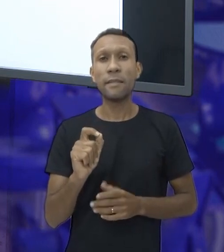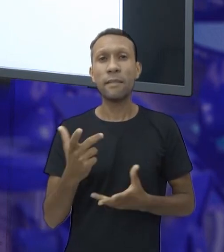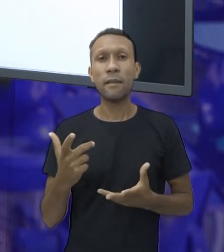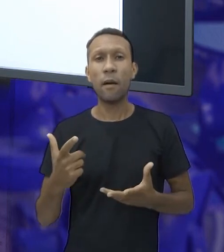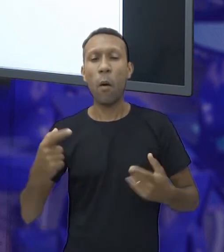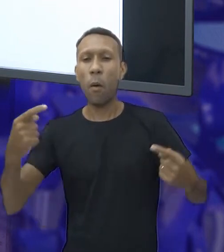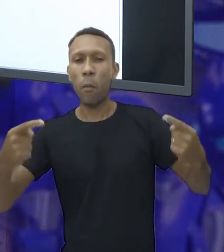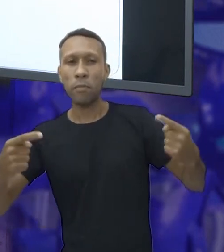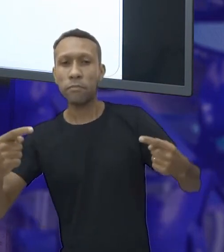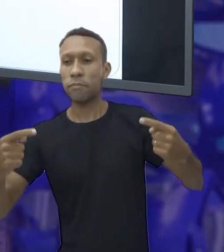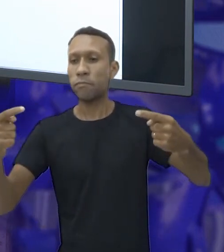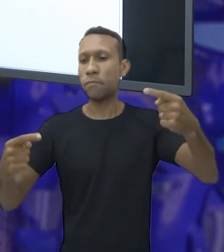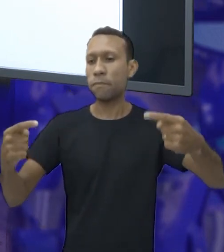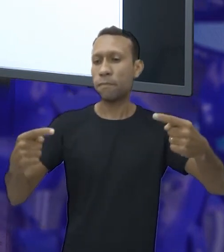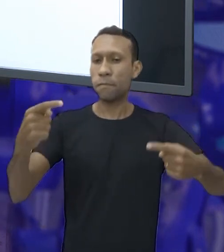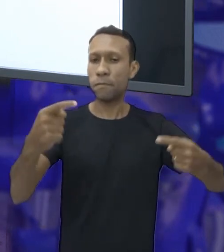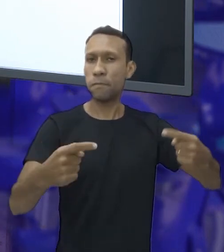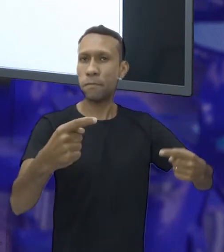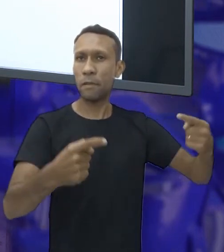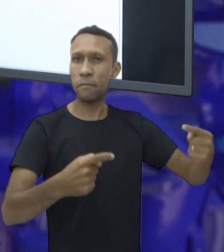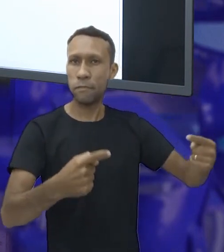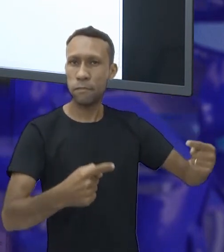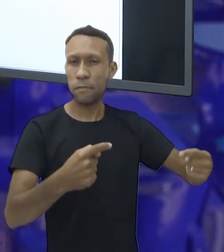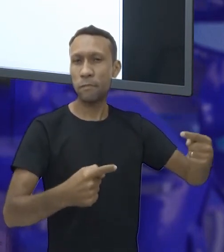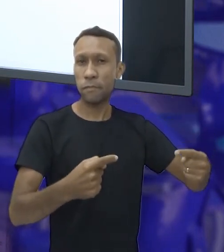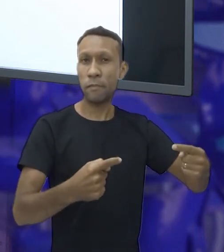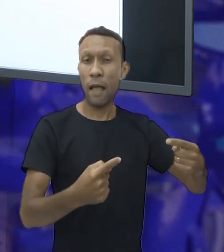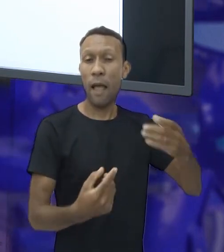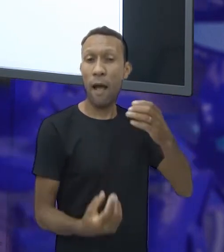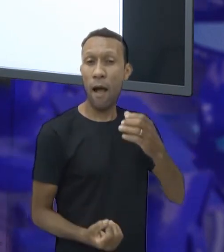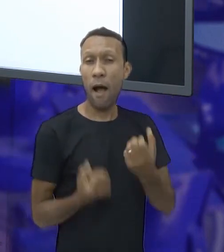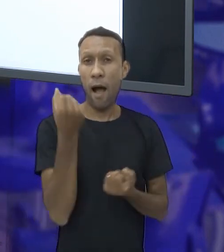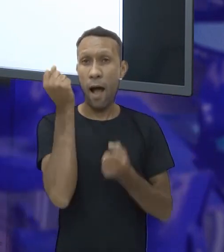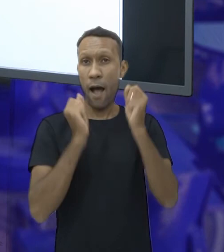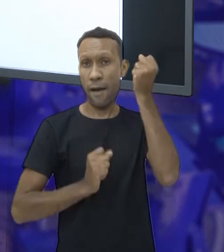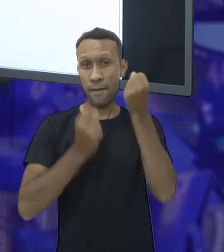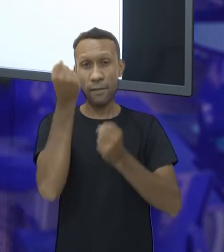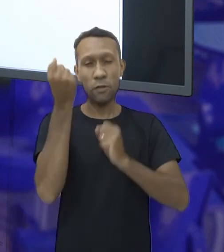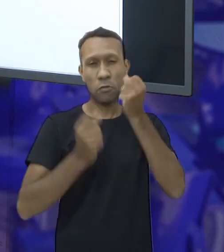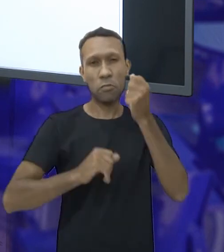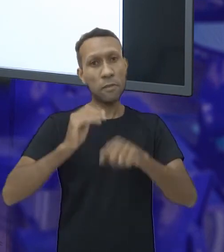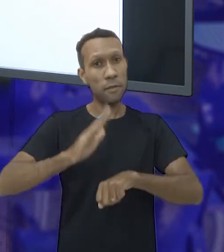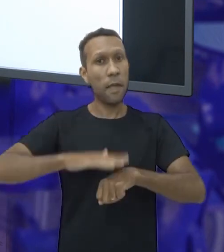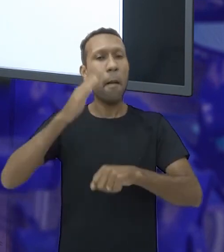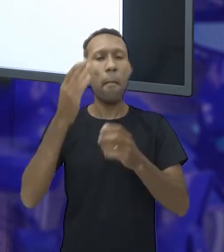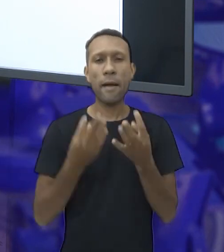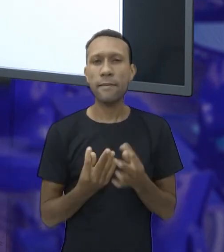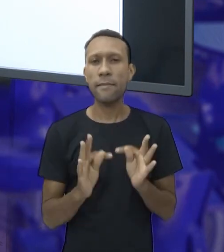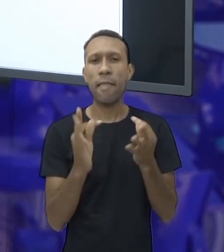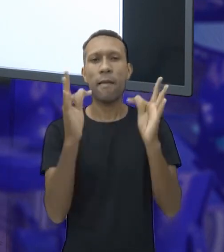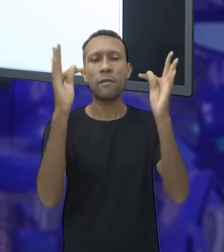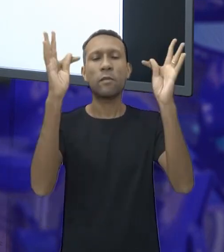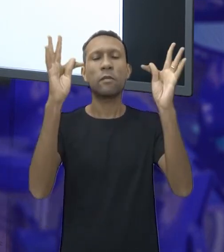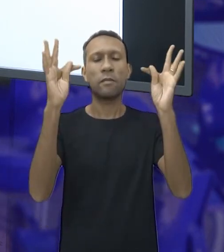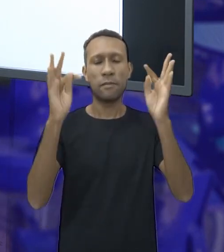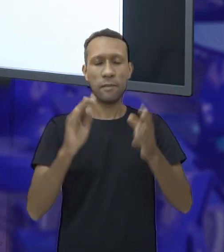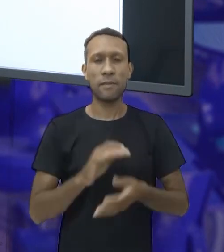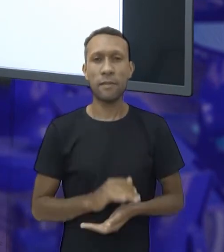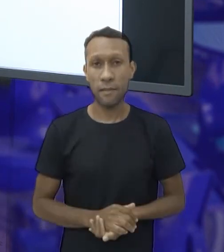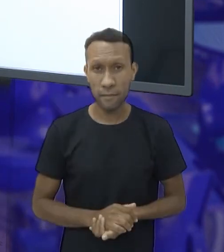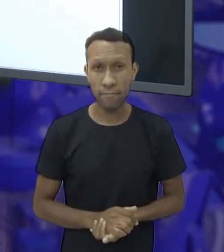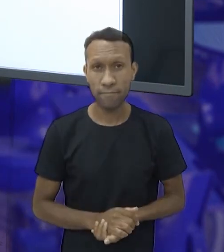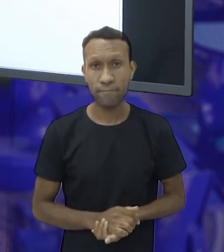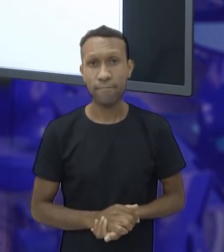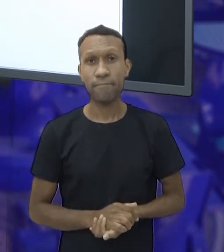competisse e concorresse com as indústrias que lá estavam surgindo. Como essas indústrias tinham um maior processo tecnológico em relação às indústrias dos países, como aqui no